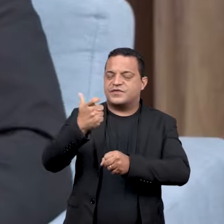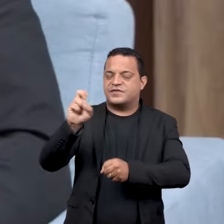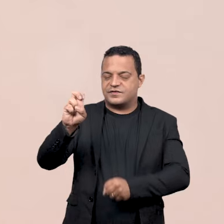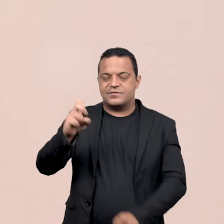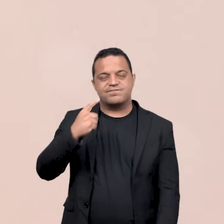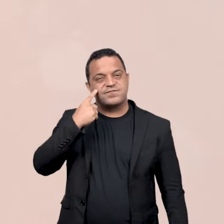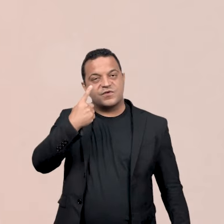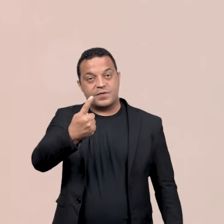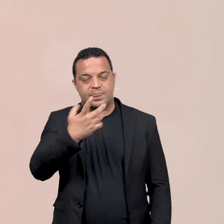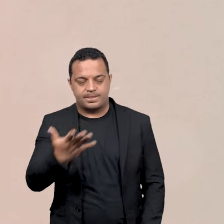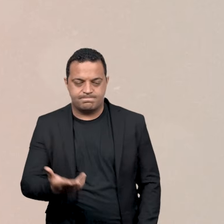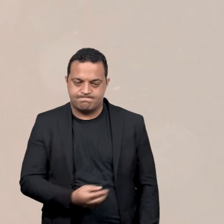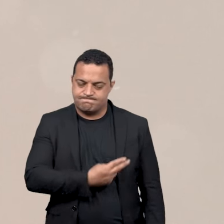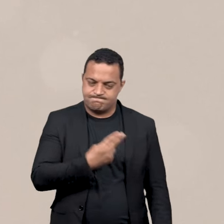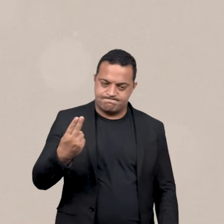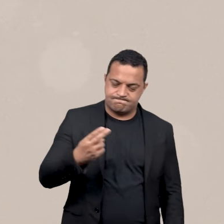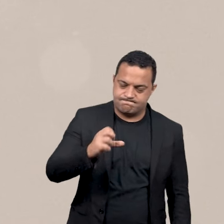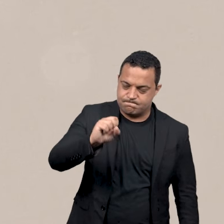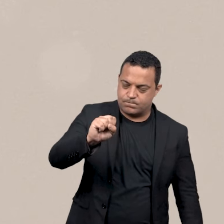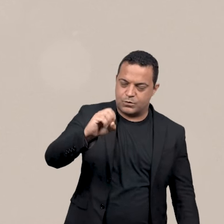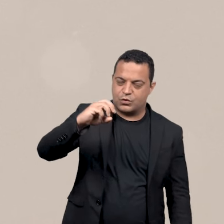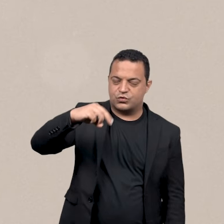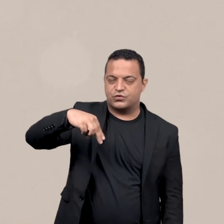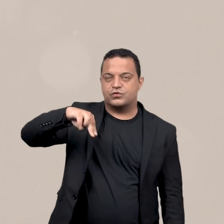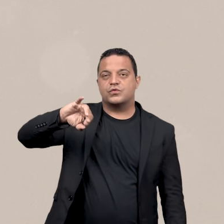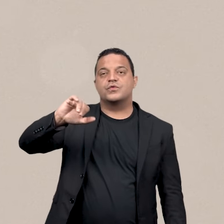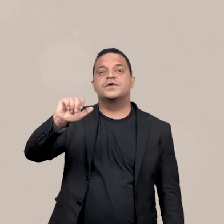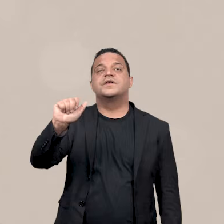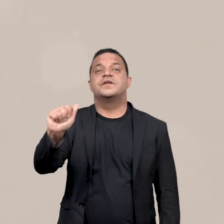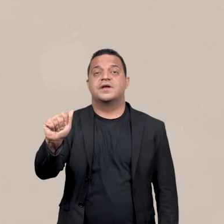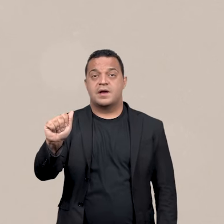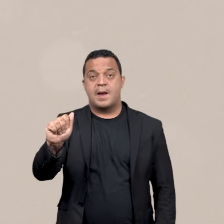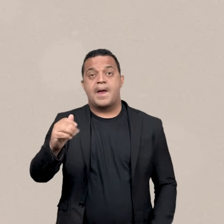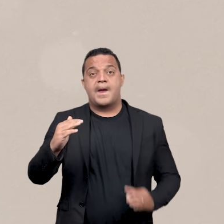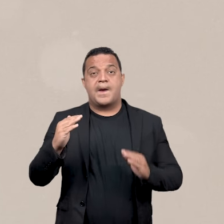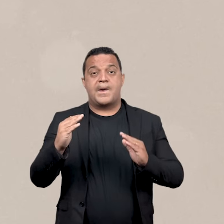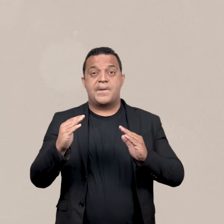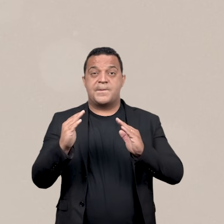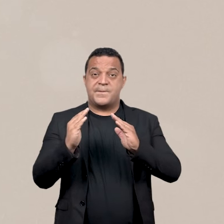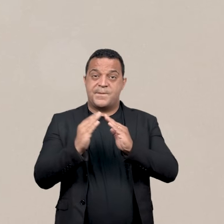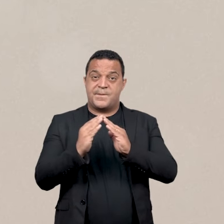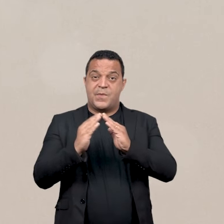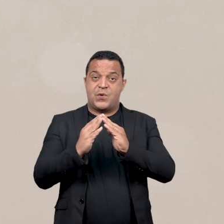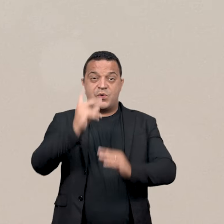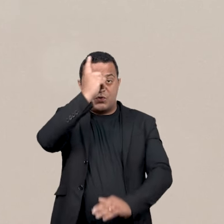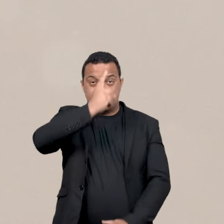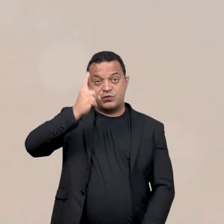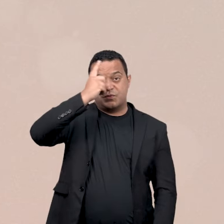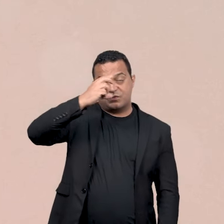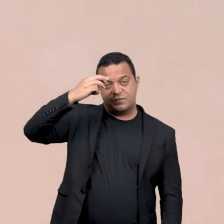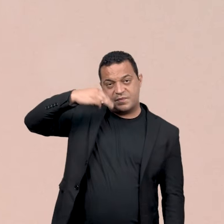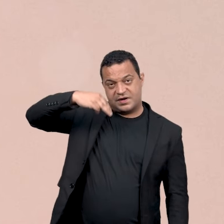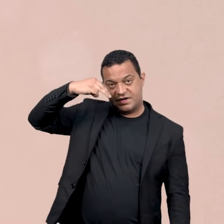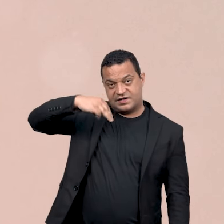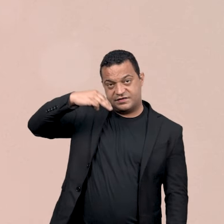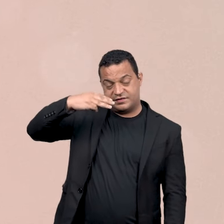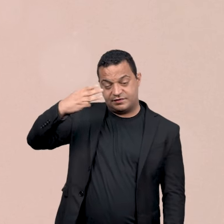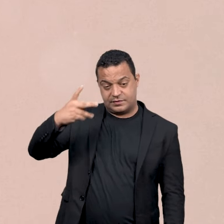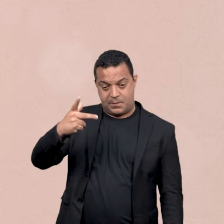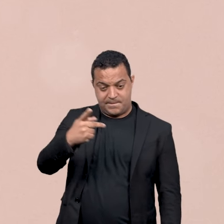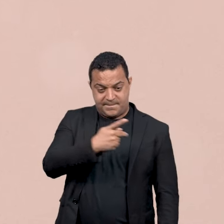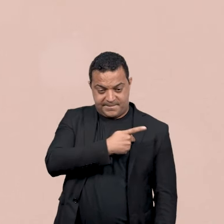assistir. A paz do Senhor Jesus, meu nome é Sônia Mara Teixeira Nepe, eu sou da igreja de Vila da Paz, em Campinho,